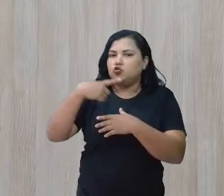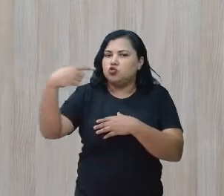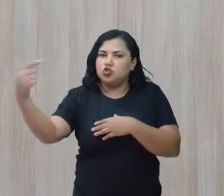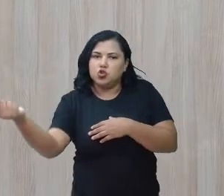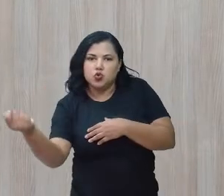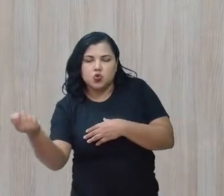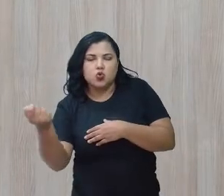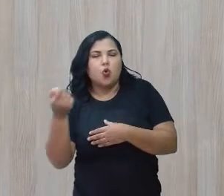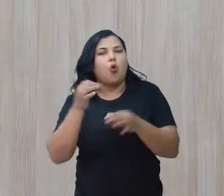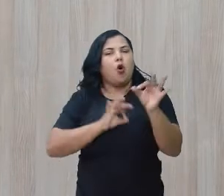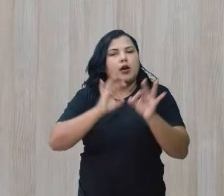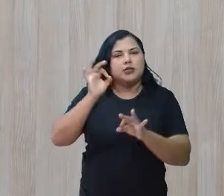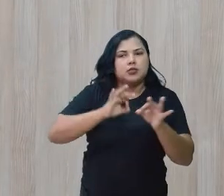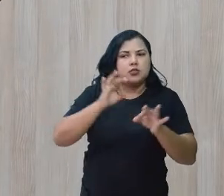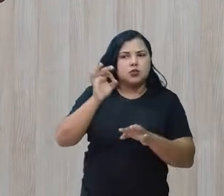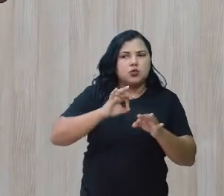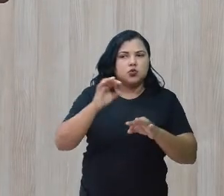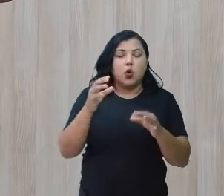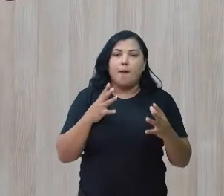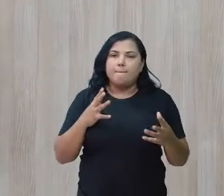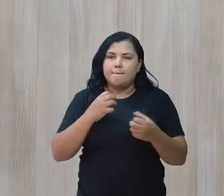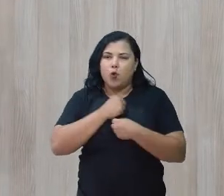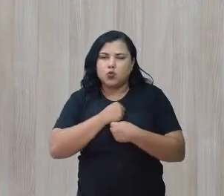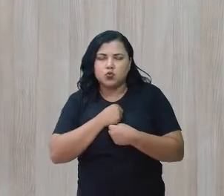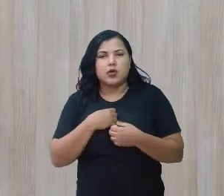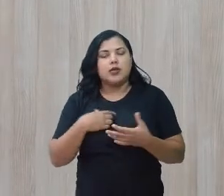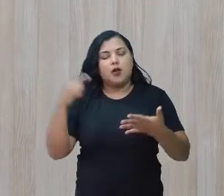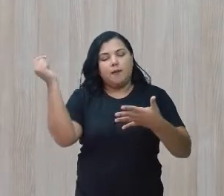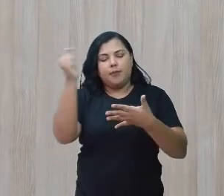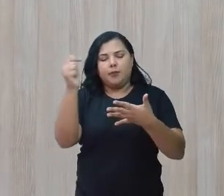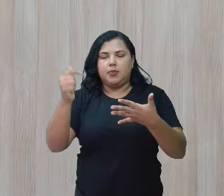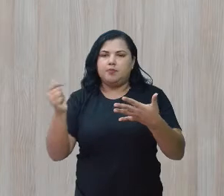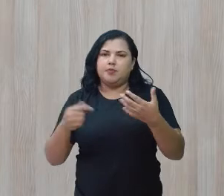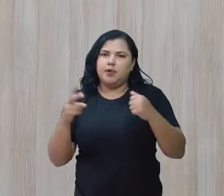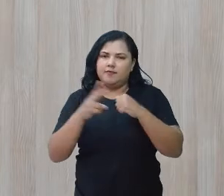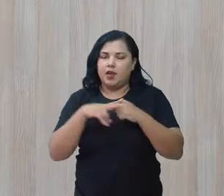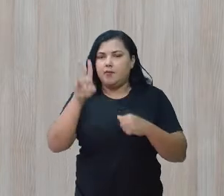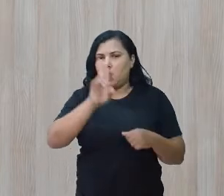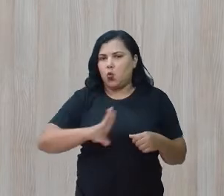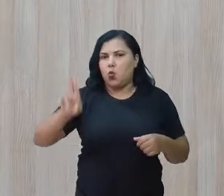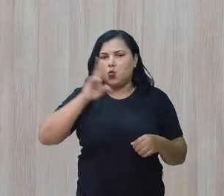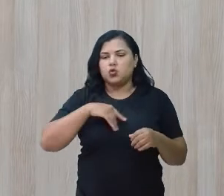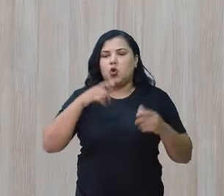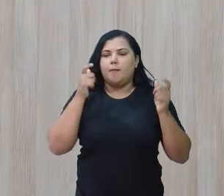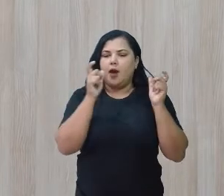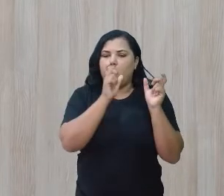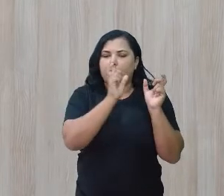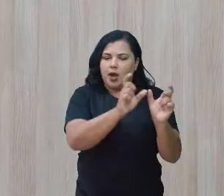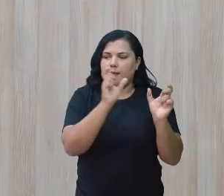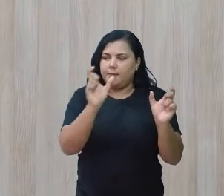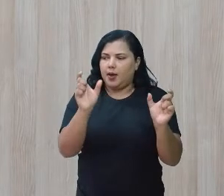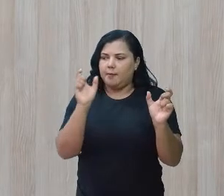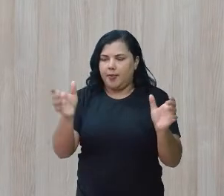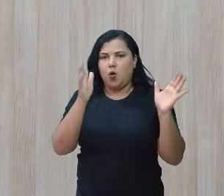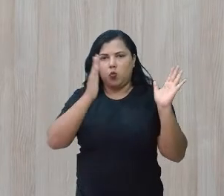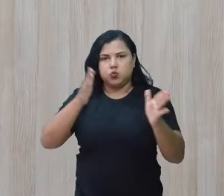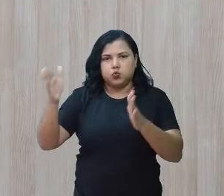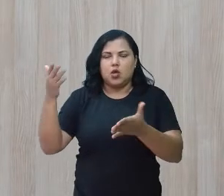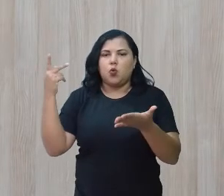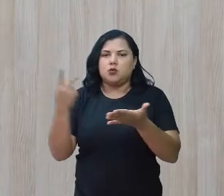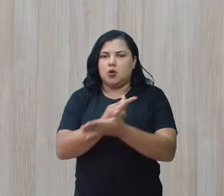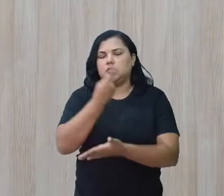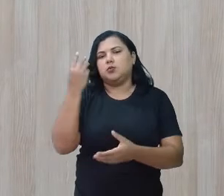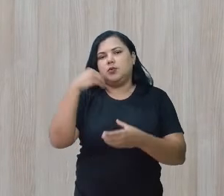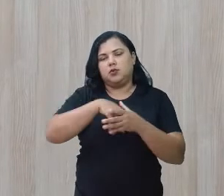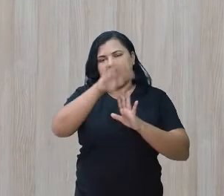estava, estabeleceu-se, atirou-se, possuiu. Então, toda vez que eu uso um verbo, eu marco uma sequência de acontecimentos dentro